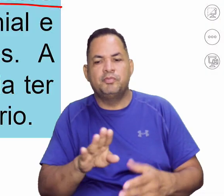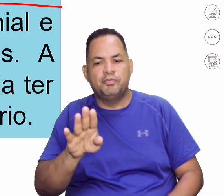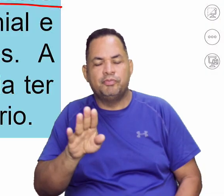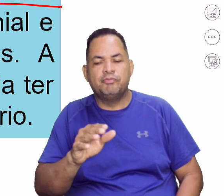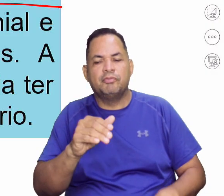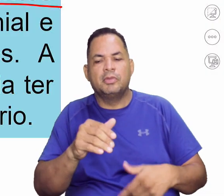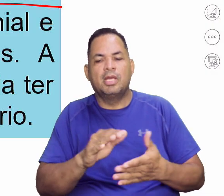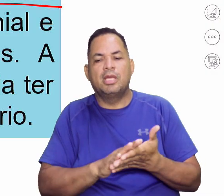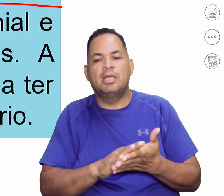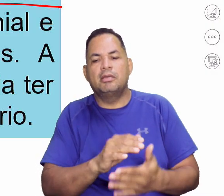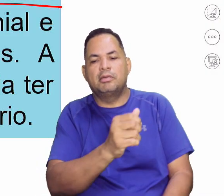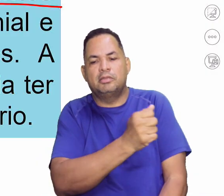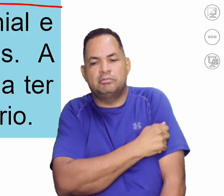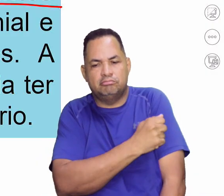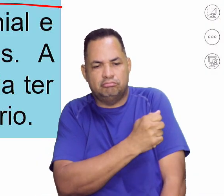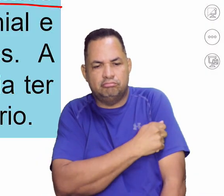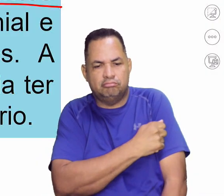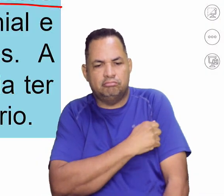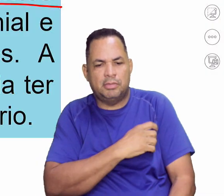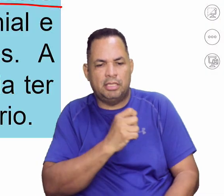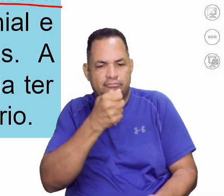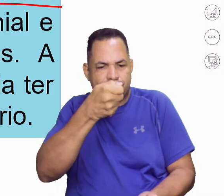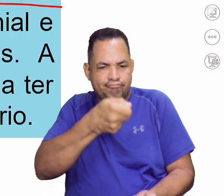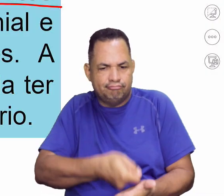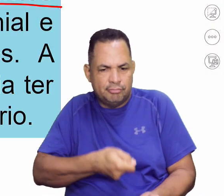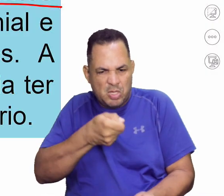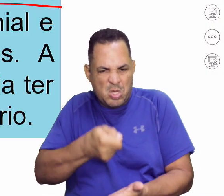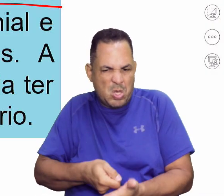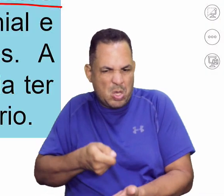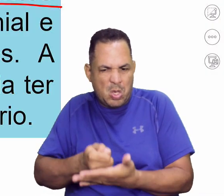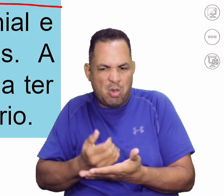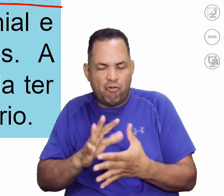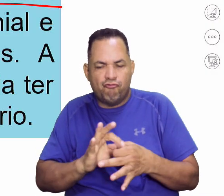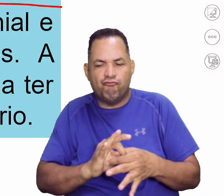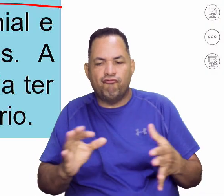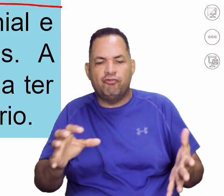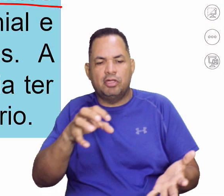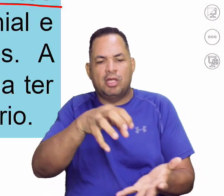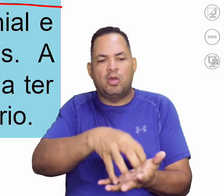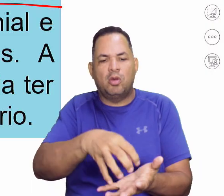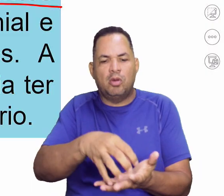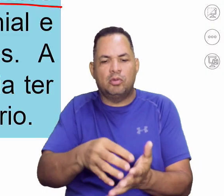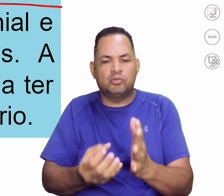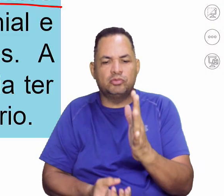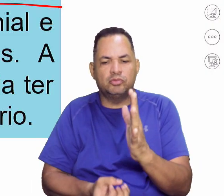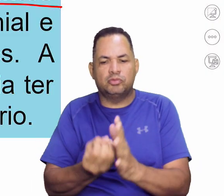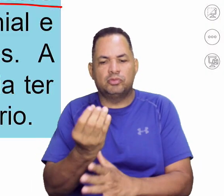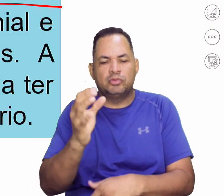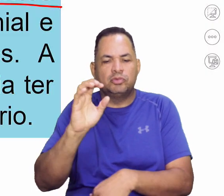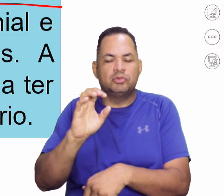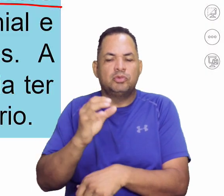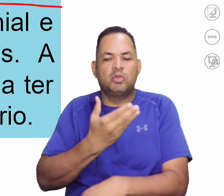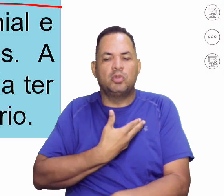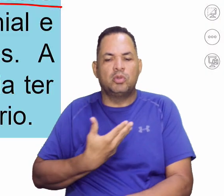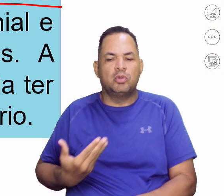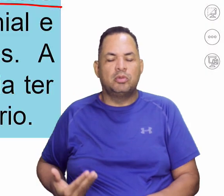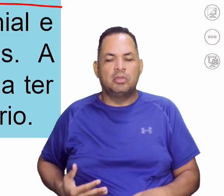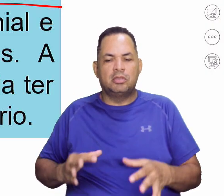e estudantes, que defendiam o fim do domínio colonial e a criação de